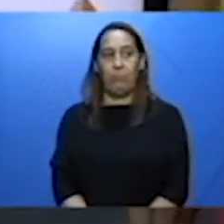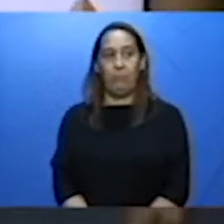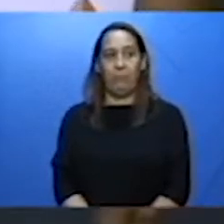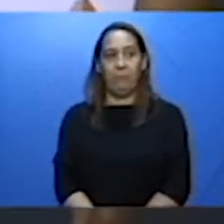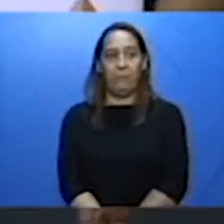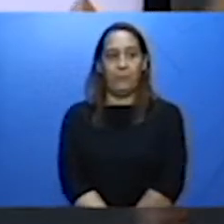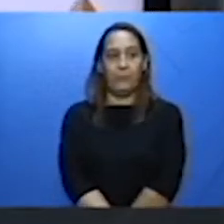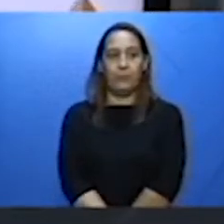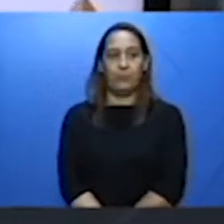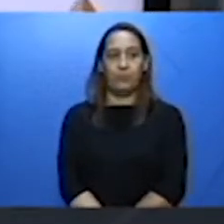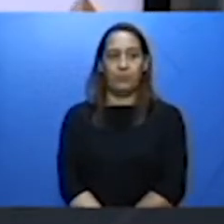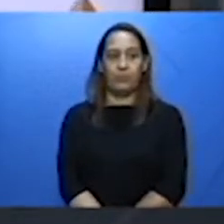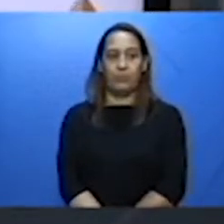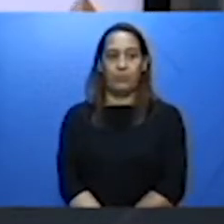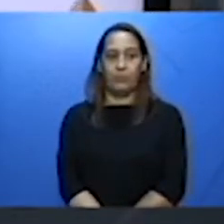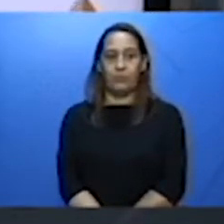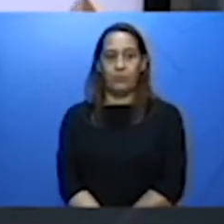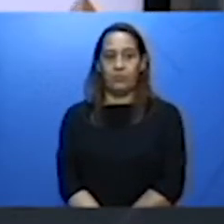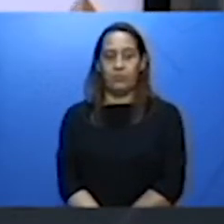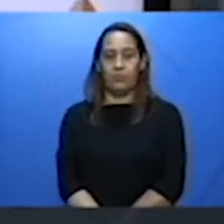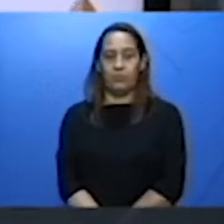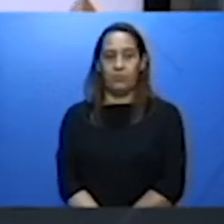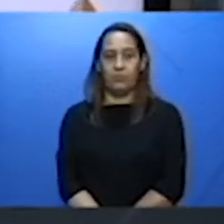Vamos lá.